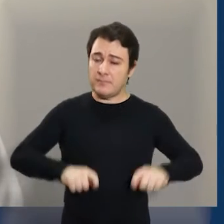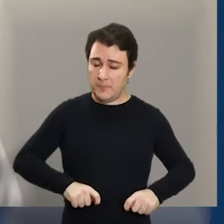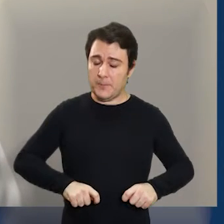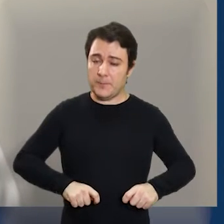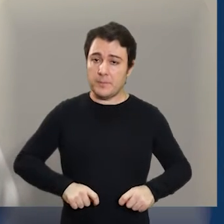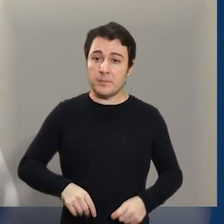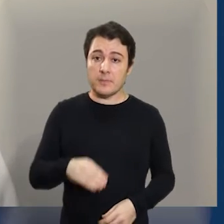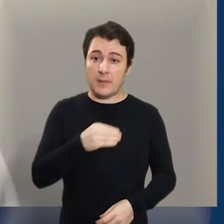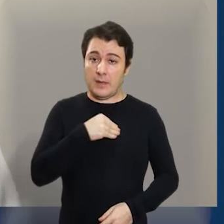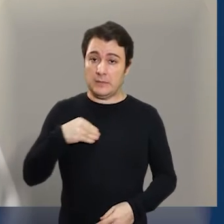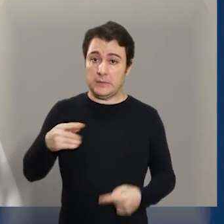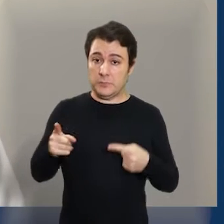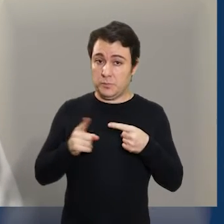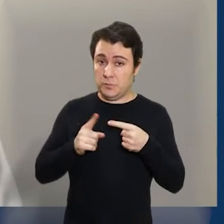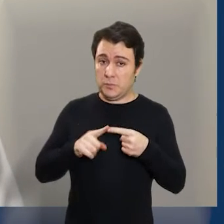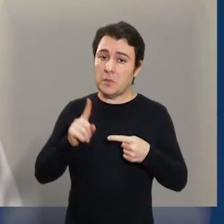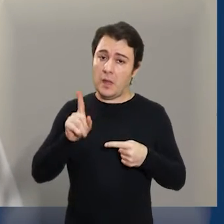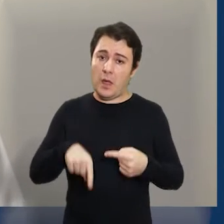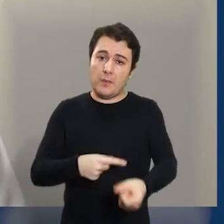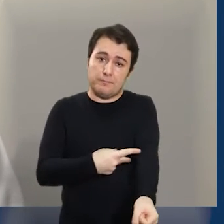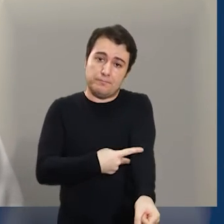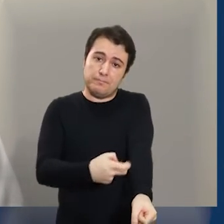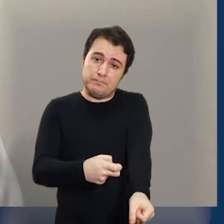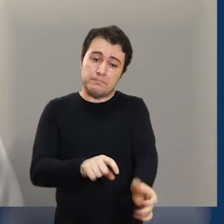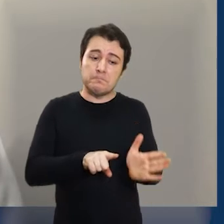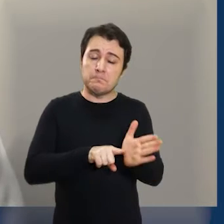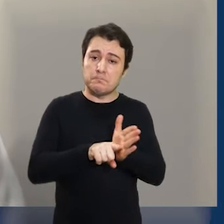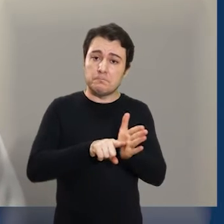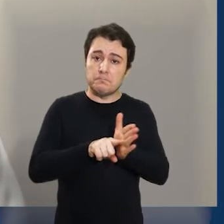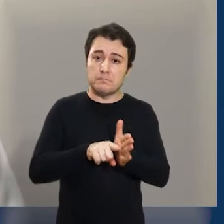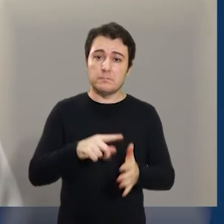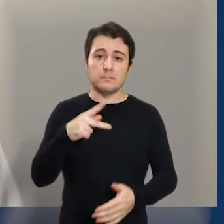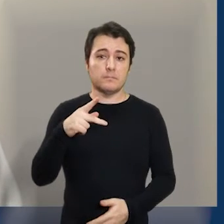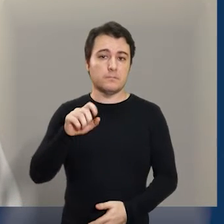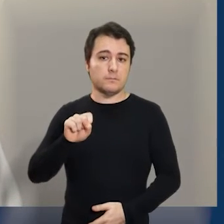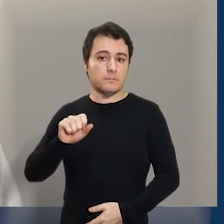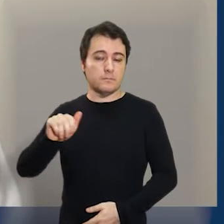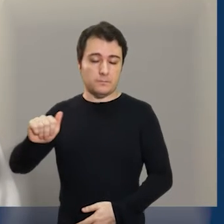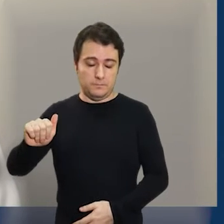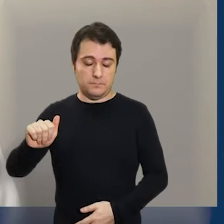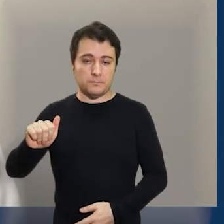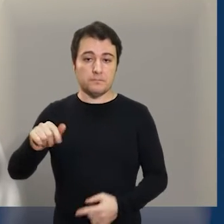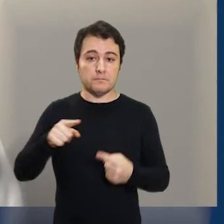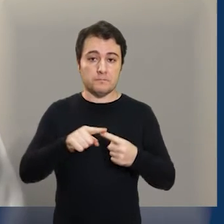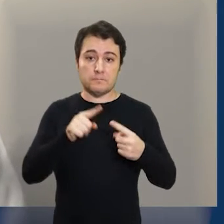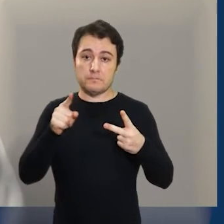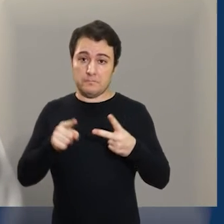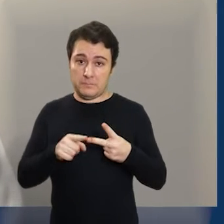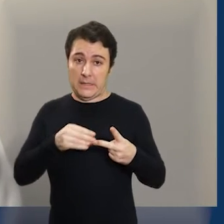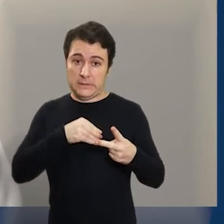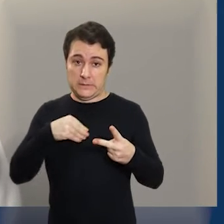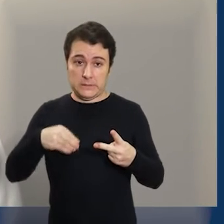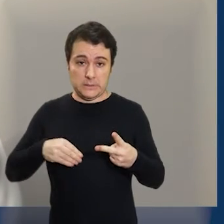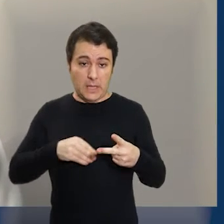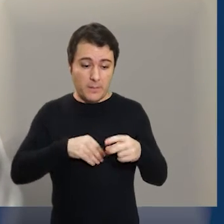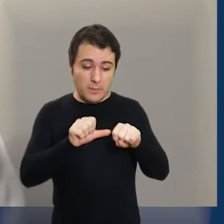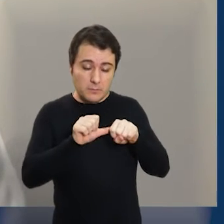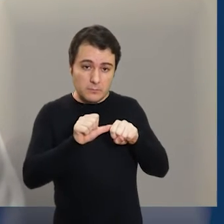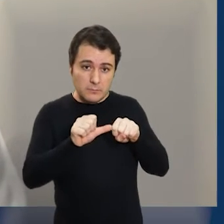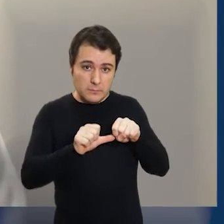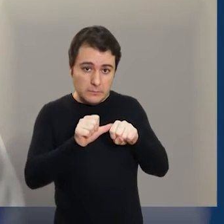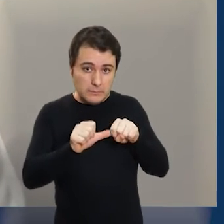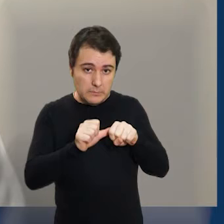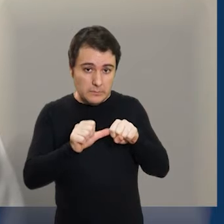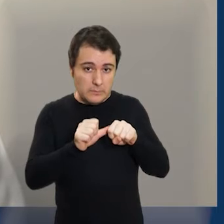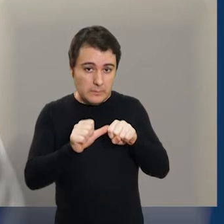população. O primeiro deles é um exame de sangue, no qual é quantificado o PSA. O segundo é o